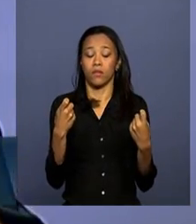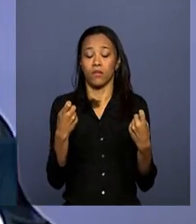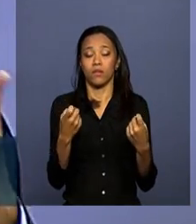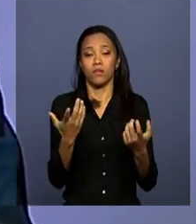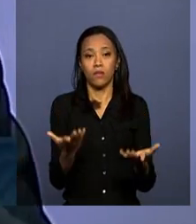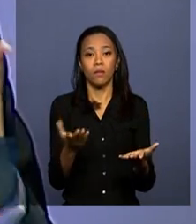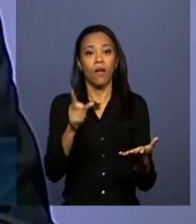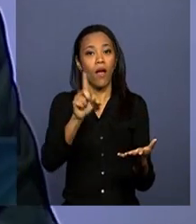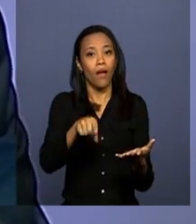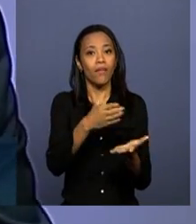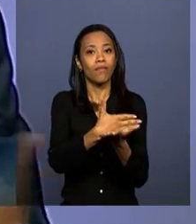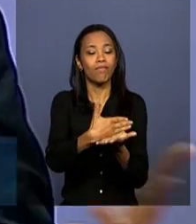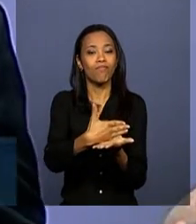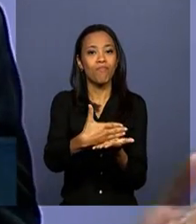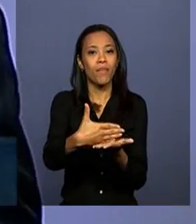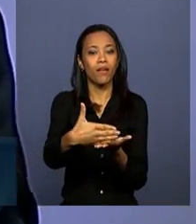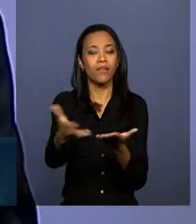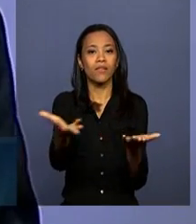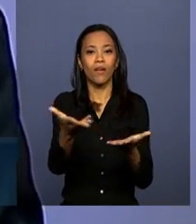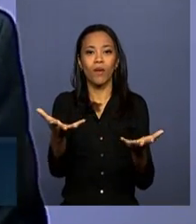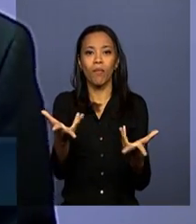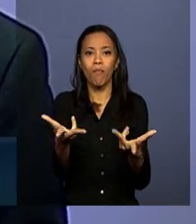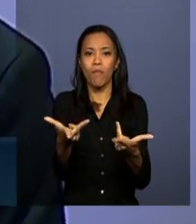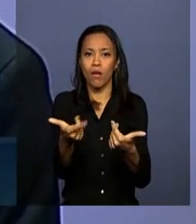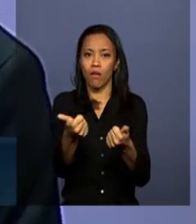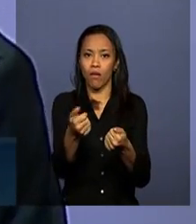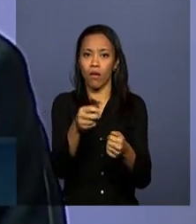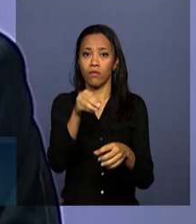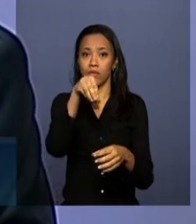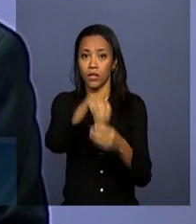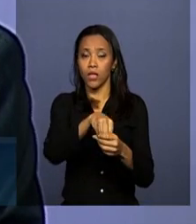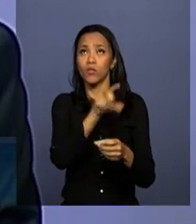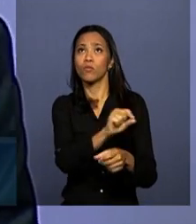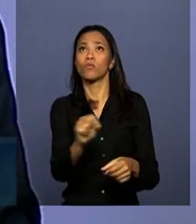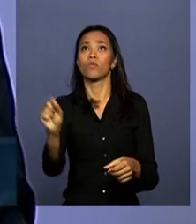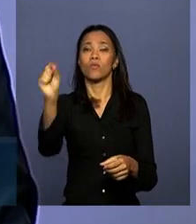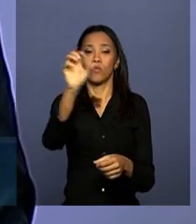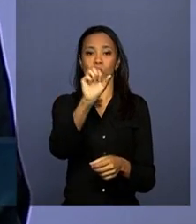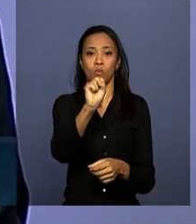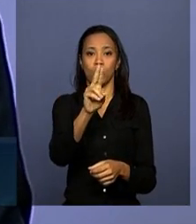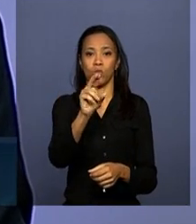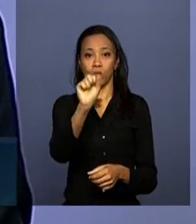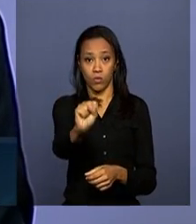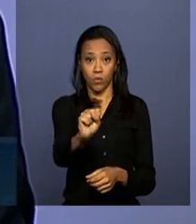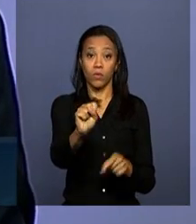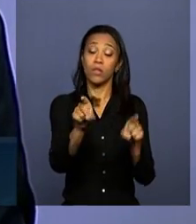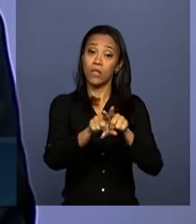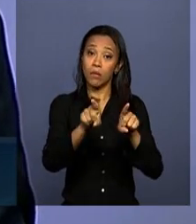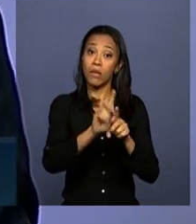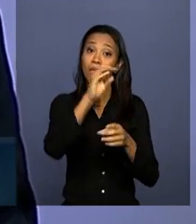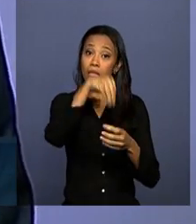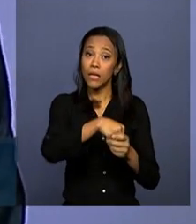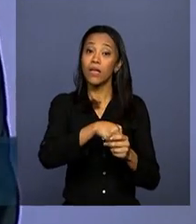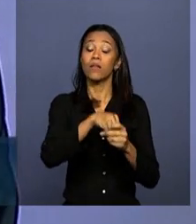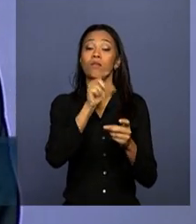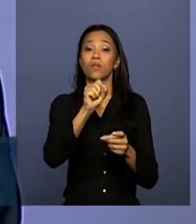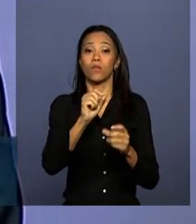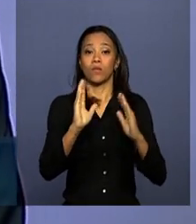começa agora, né, a ser aprimorado em toda a rede do Sistema Único de Saúde e, naturalmente, também no sistema de segurança pública.